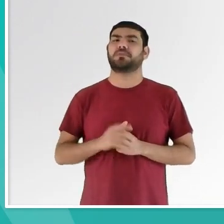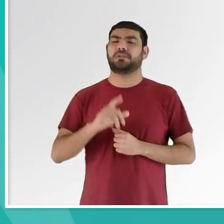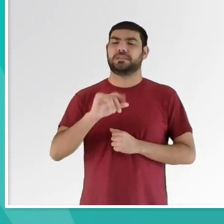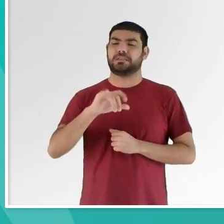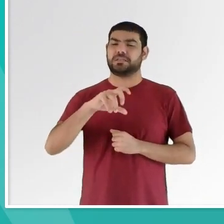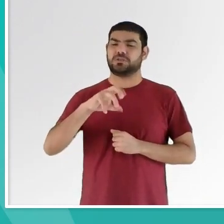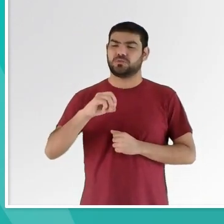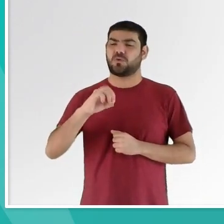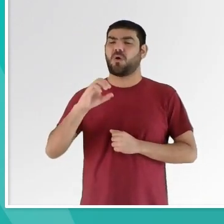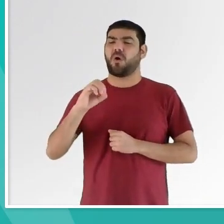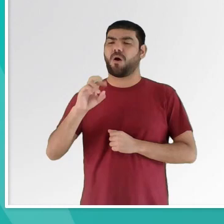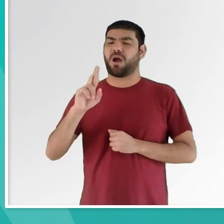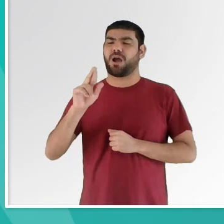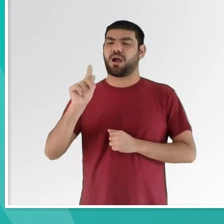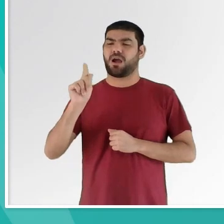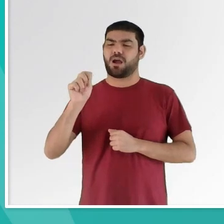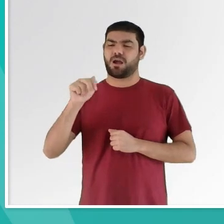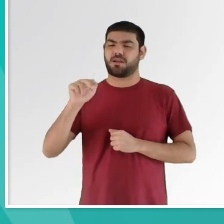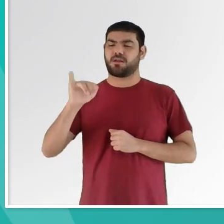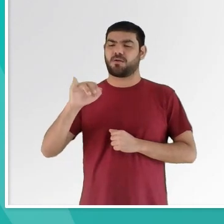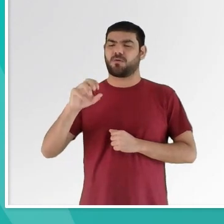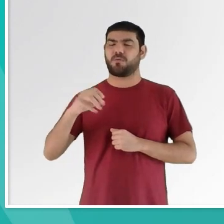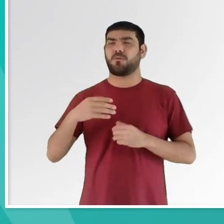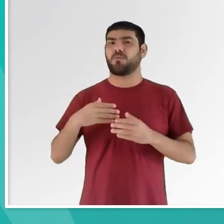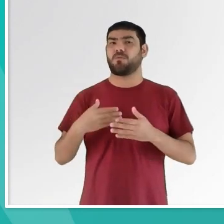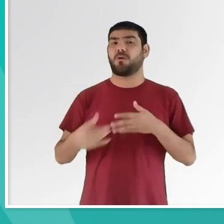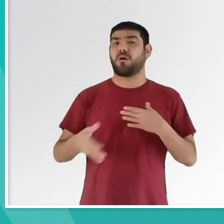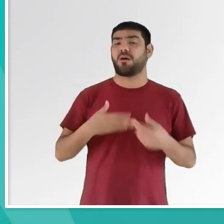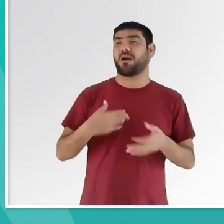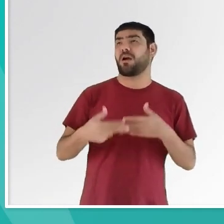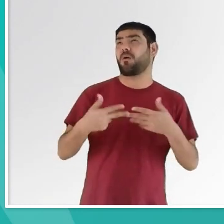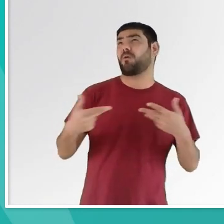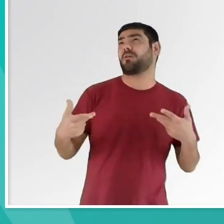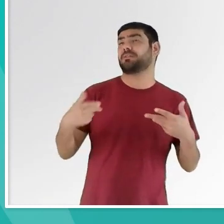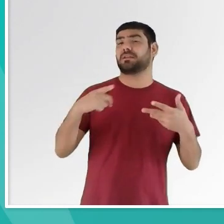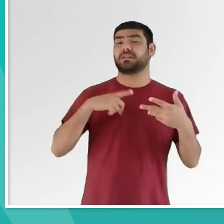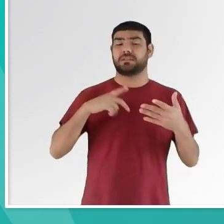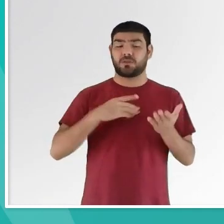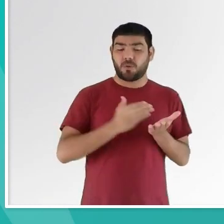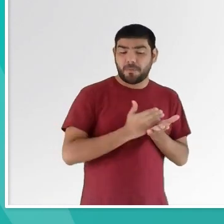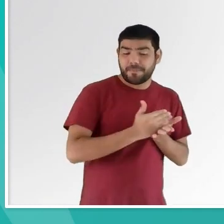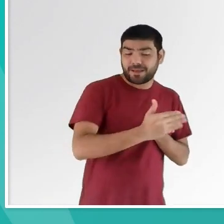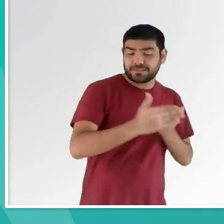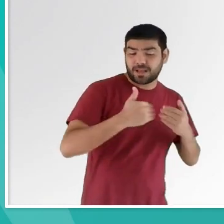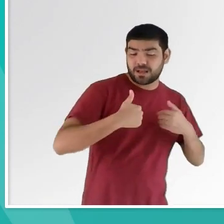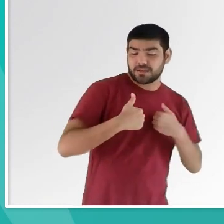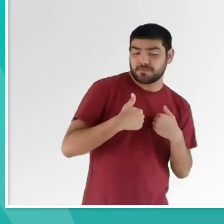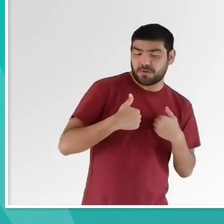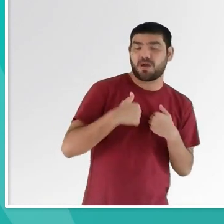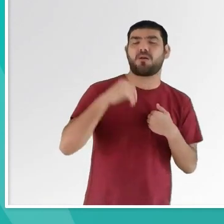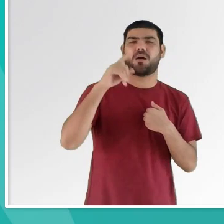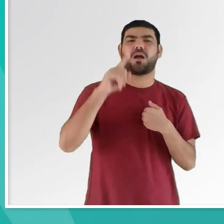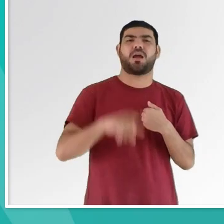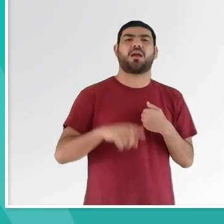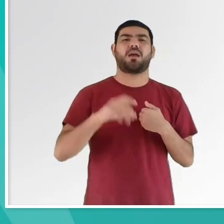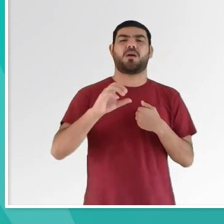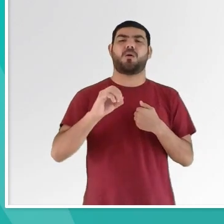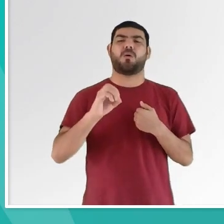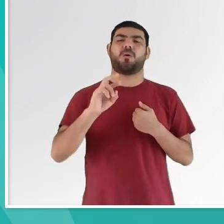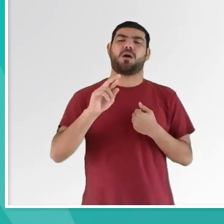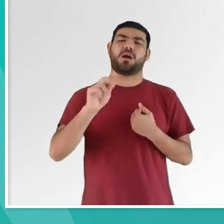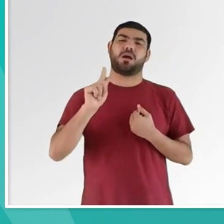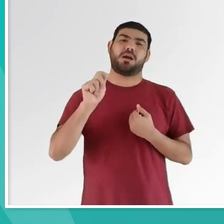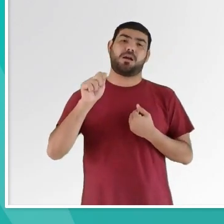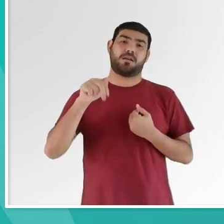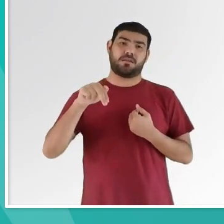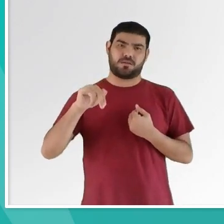orgânico? Qualquer coisa que tenha origem animal é considerado material